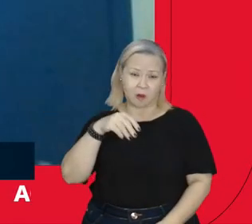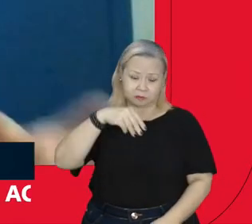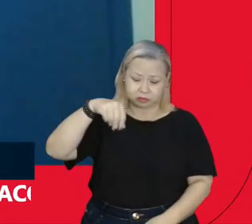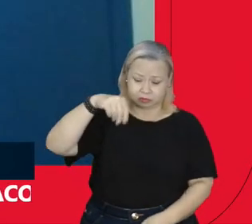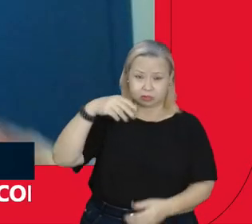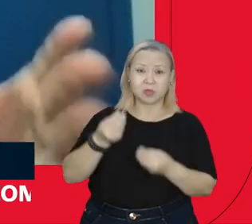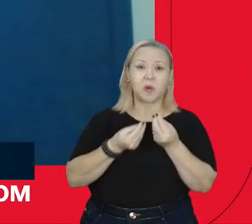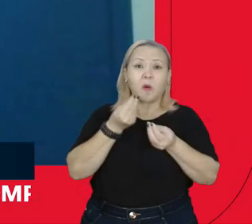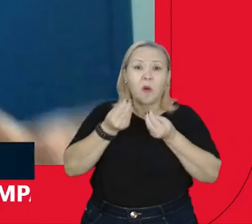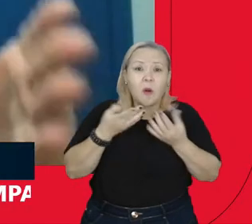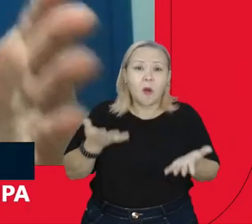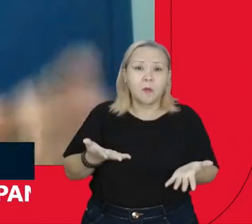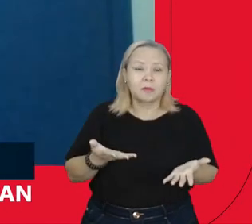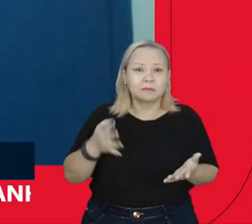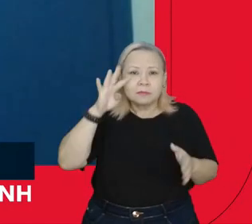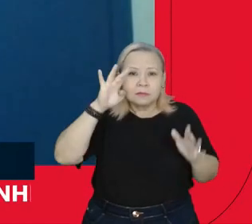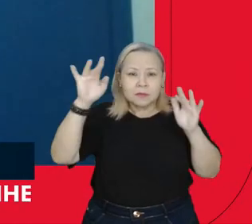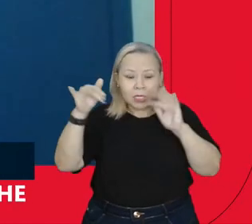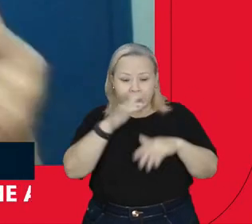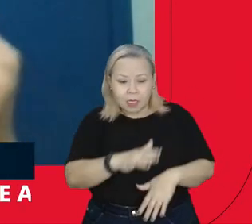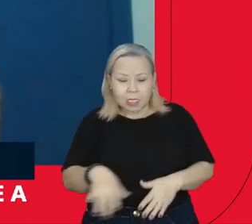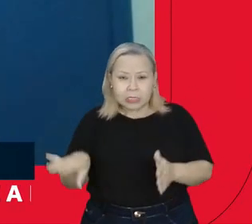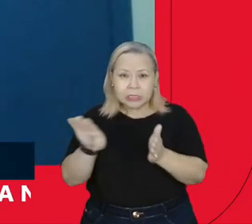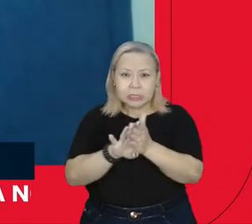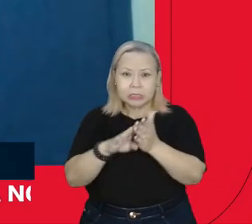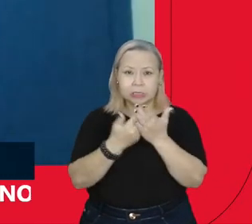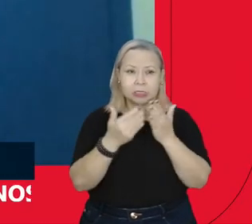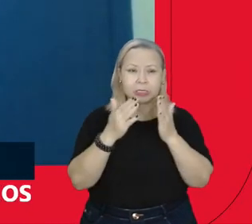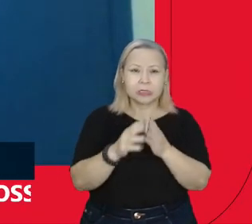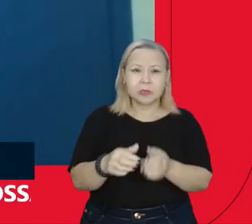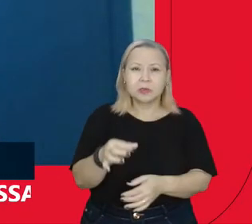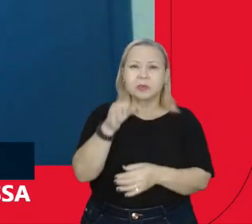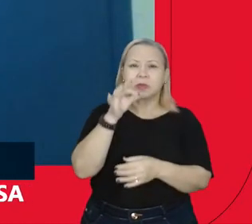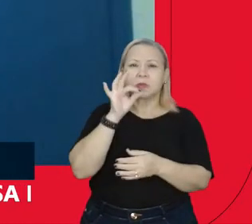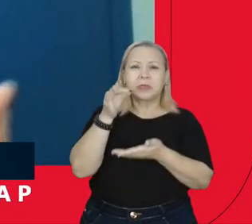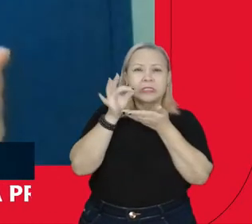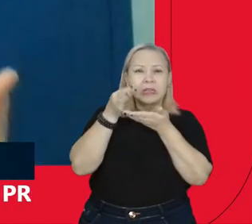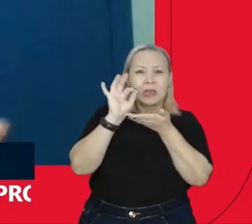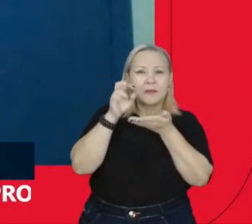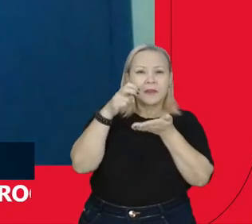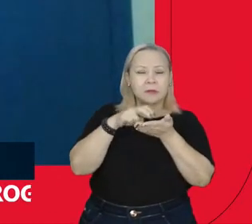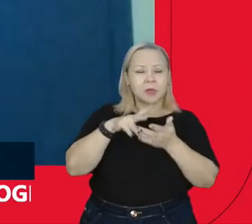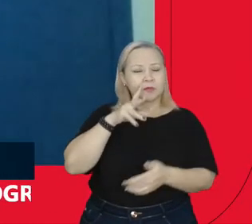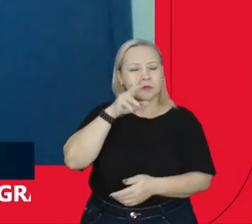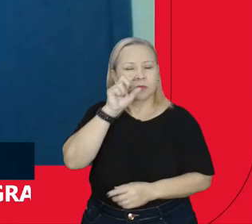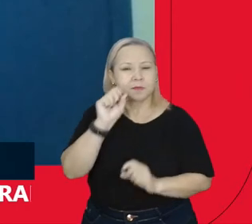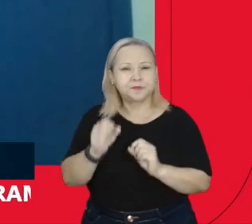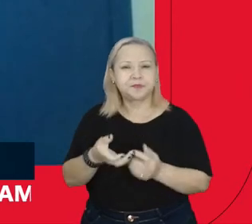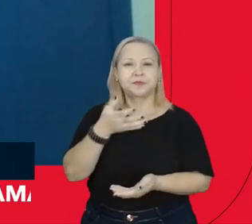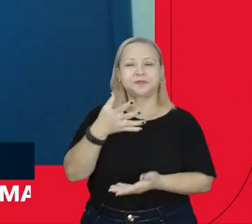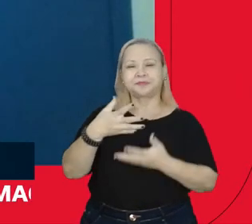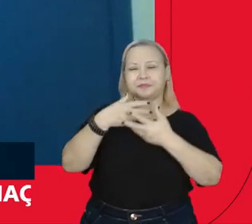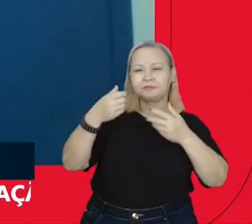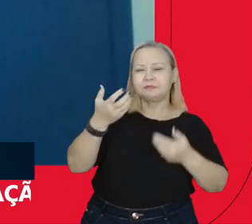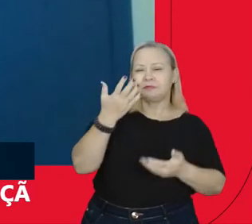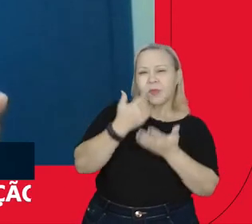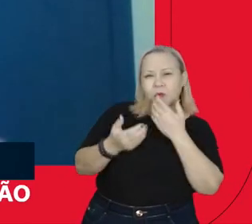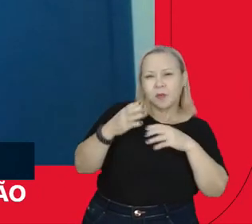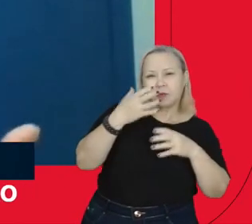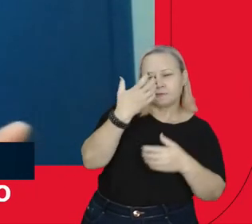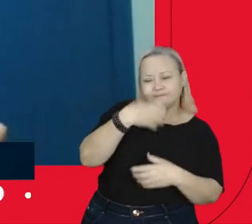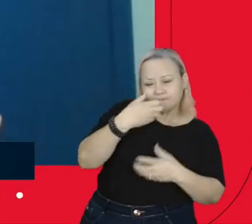E imagina uma criança chegando na escola, tomando um café da manhã reforçado, comendo uma fruta no